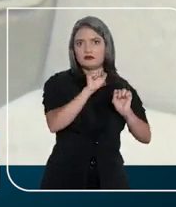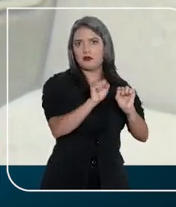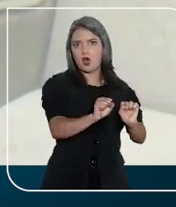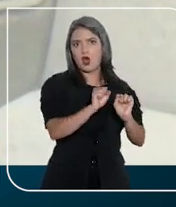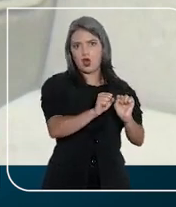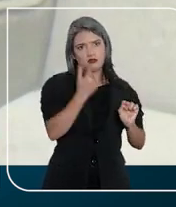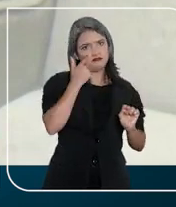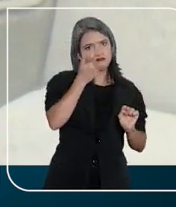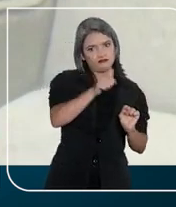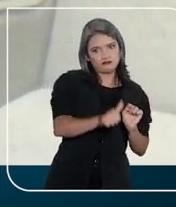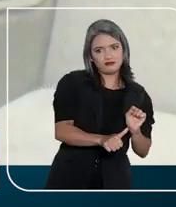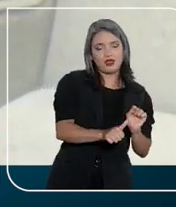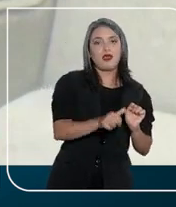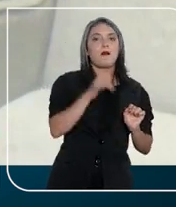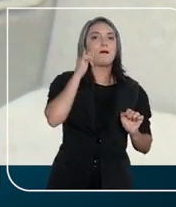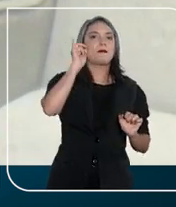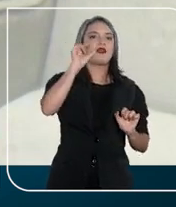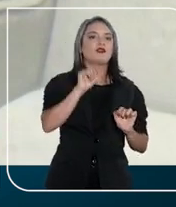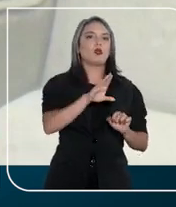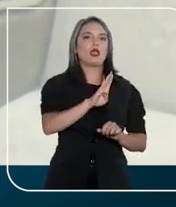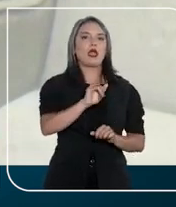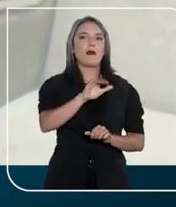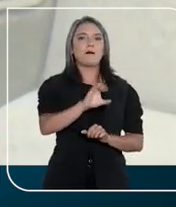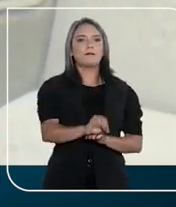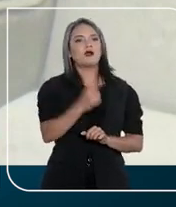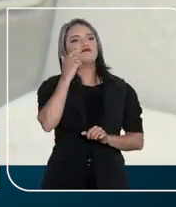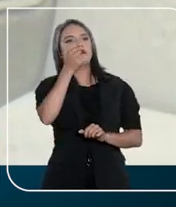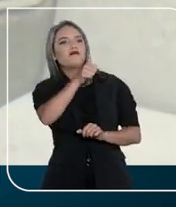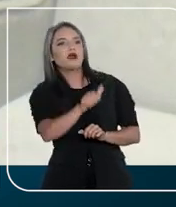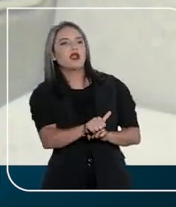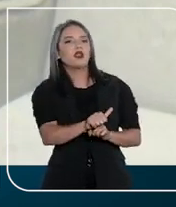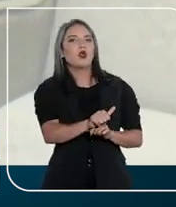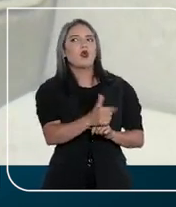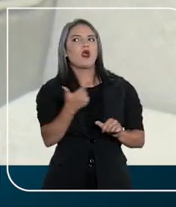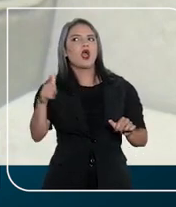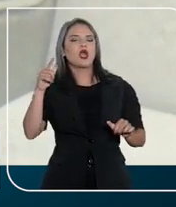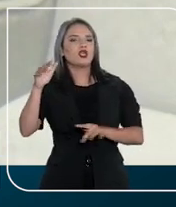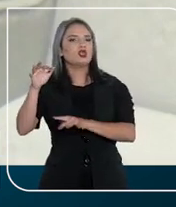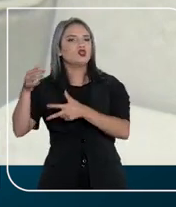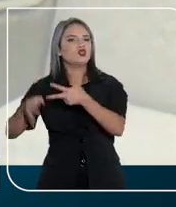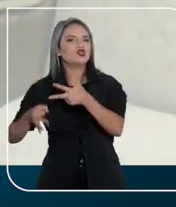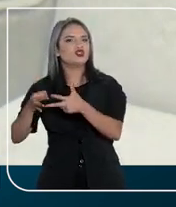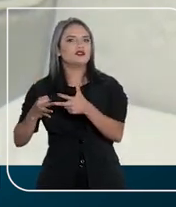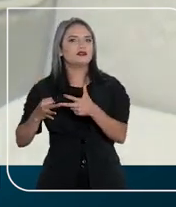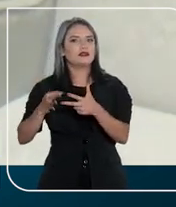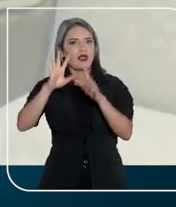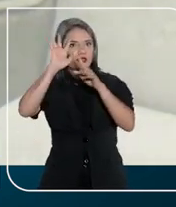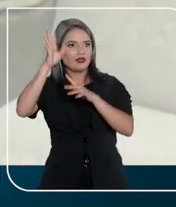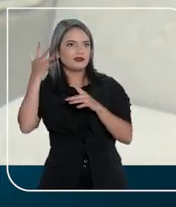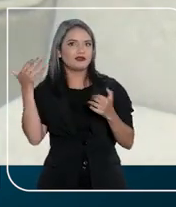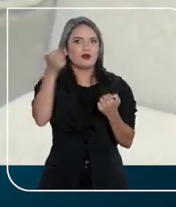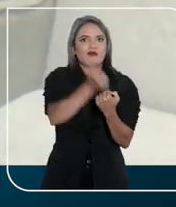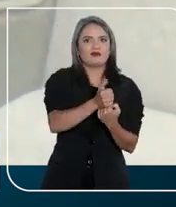uma substituição da decisão das bancas pela decisão do Poder Judiciário, né? Na